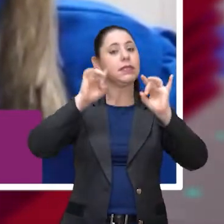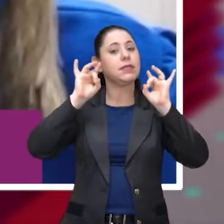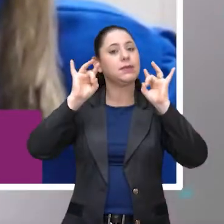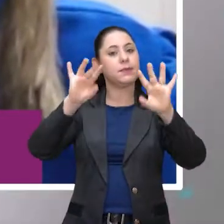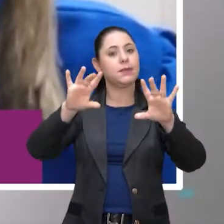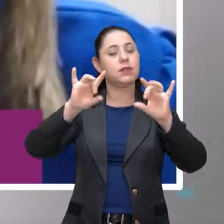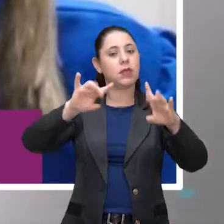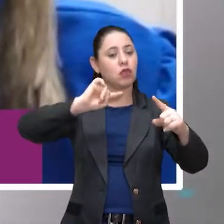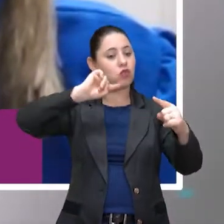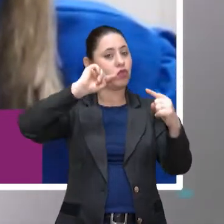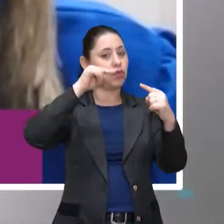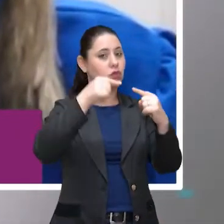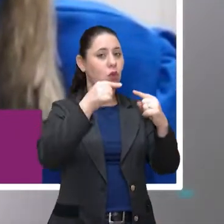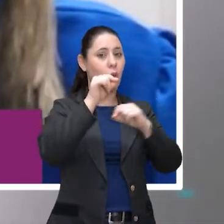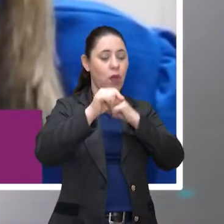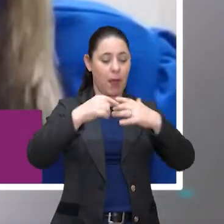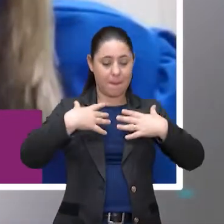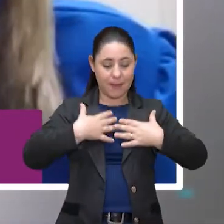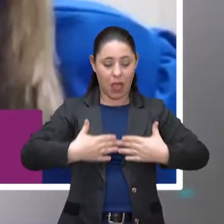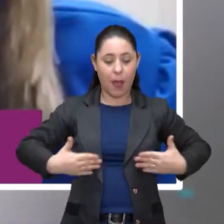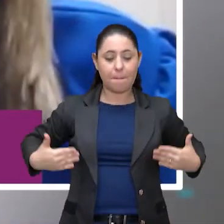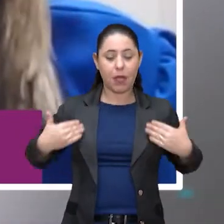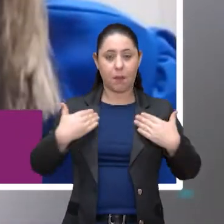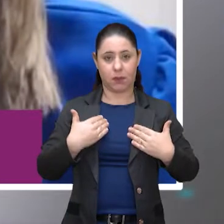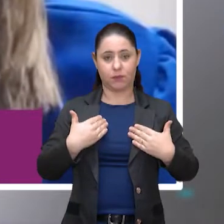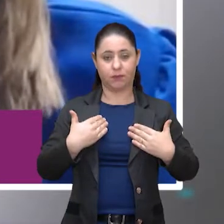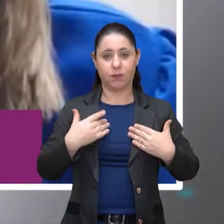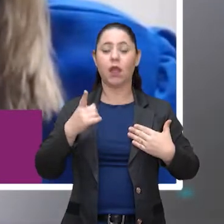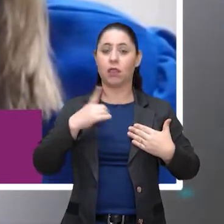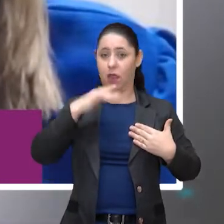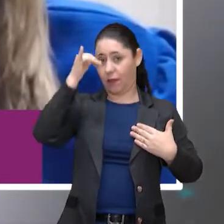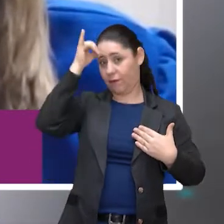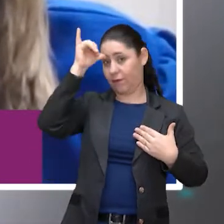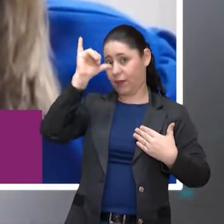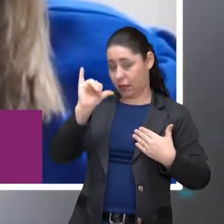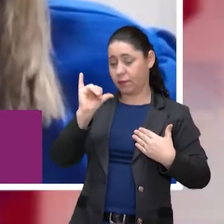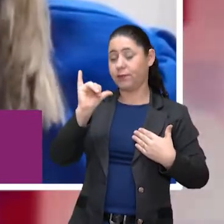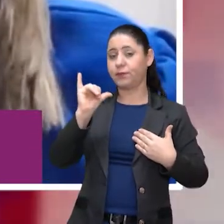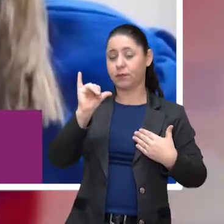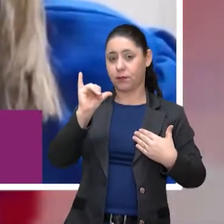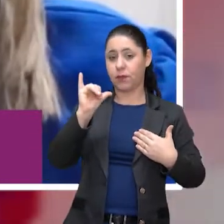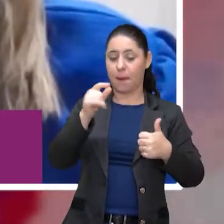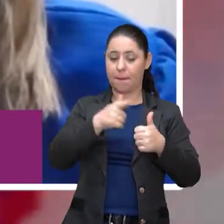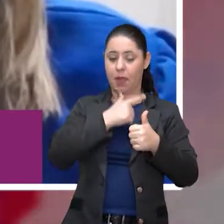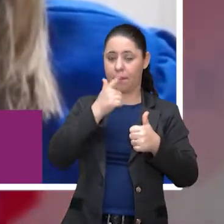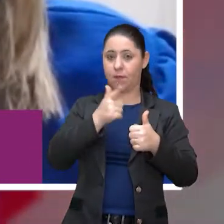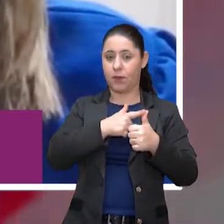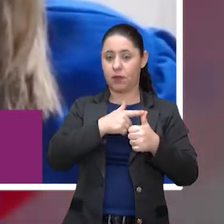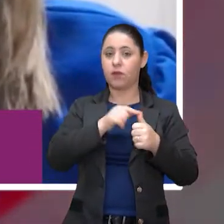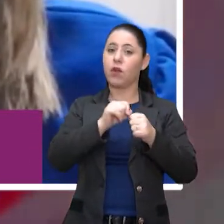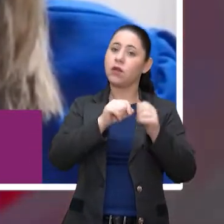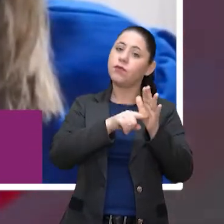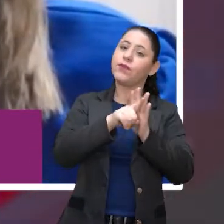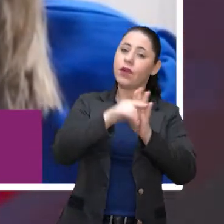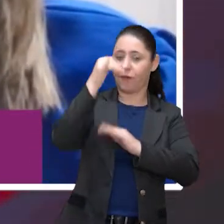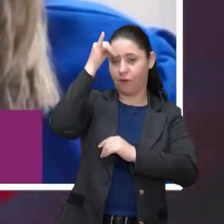uma especialidade direcionada à área da mama, onde inclui prevenção primária, que